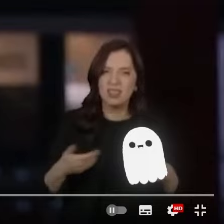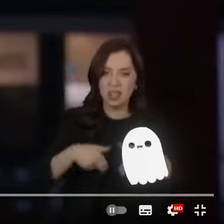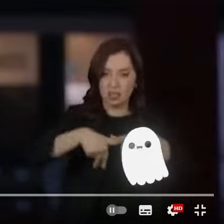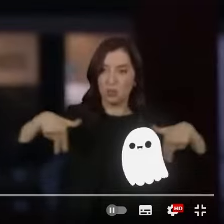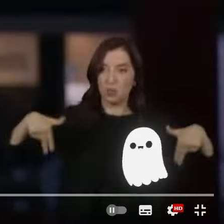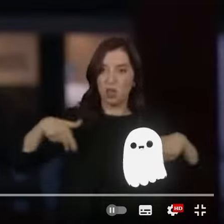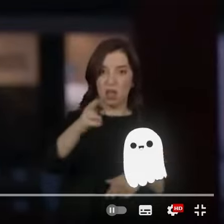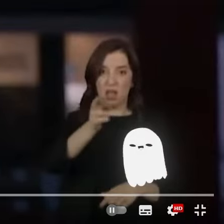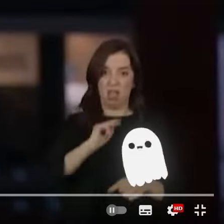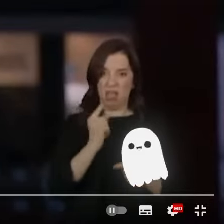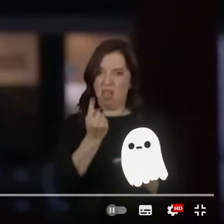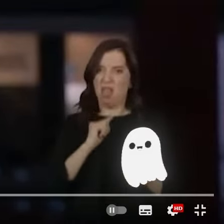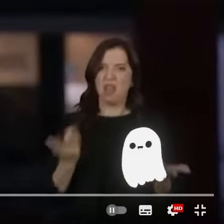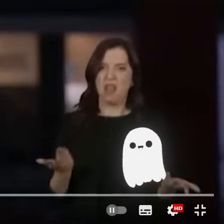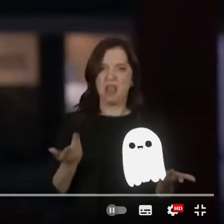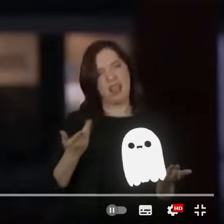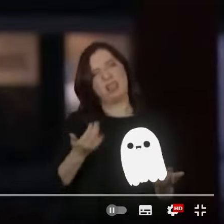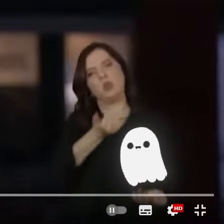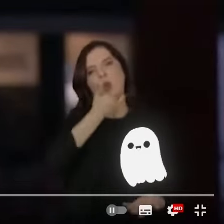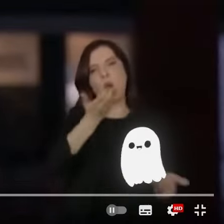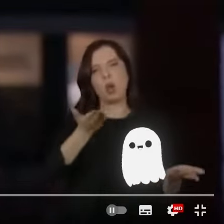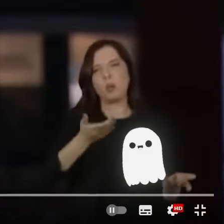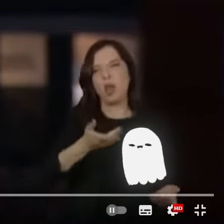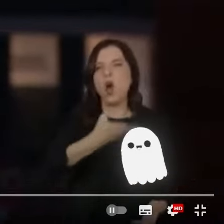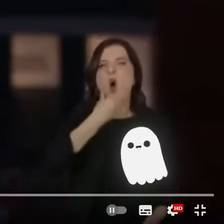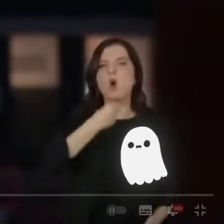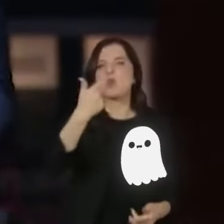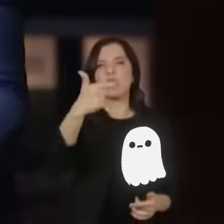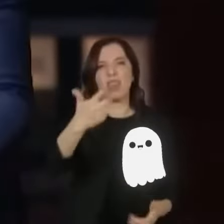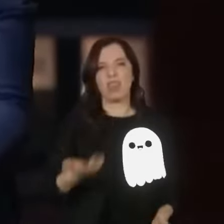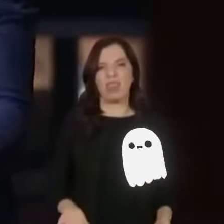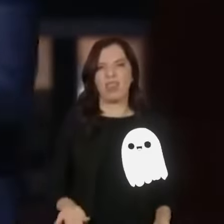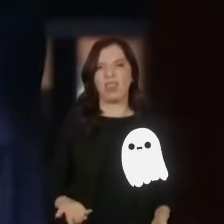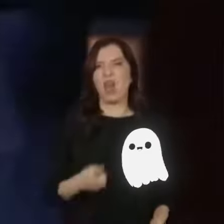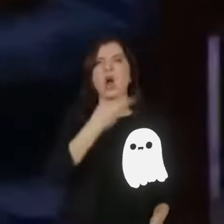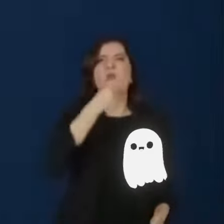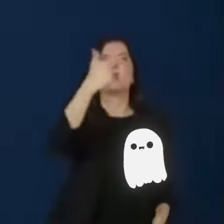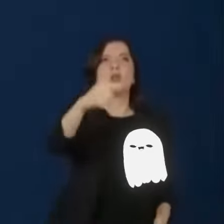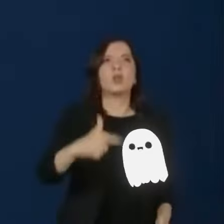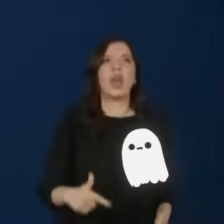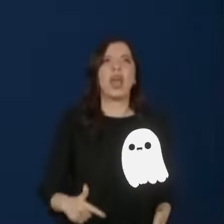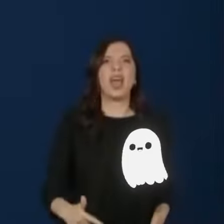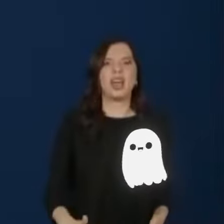Você não é homem nem pra fazer isso. Você não é não, homem. Não, Datena. Olha, vai. Não.